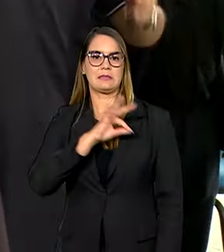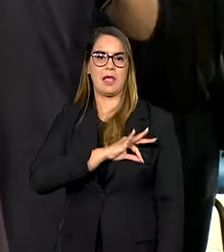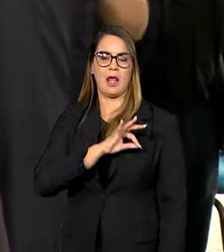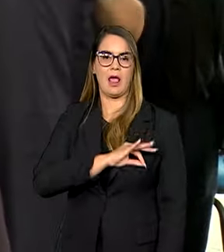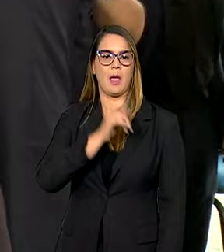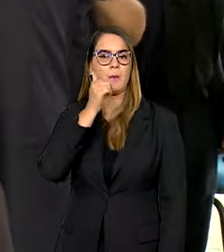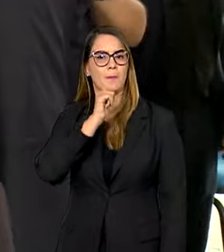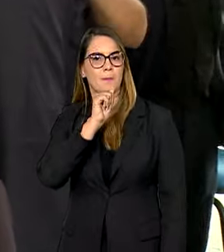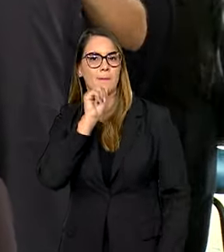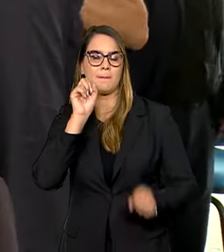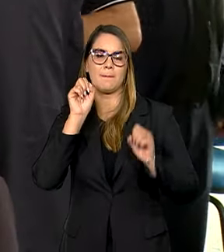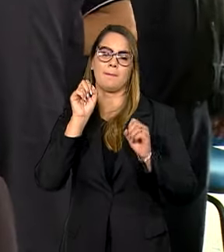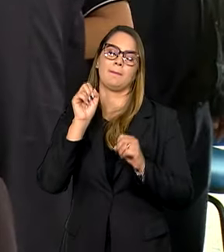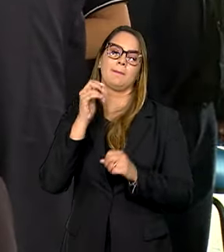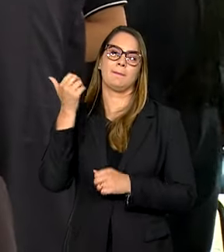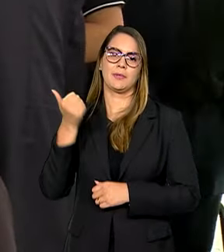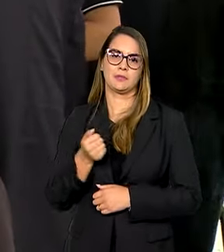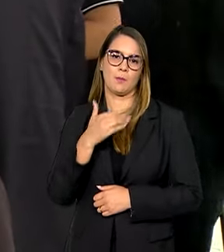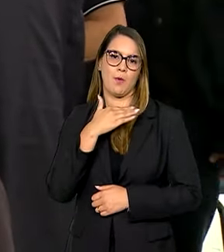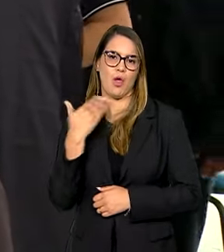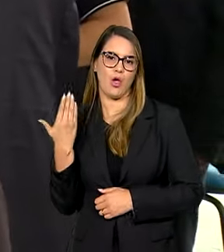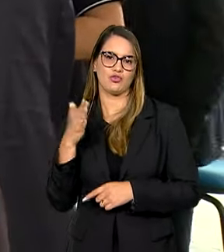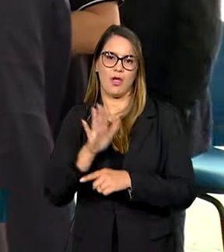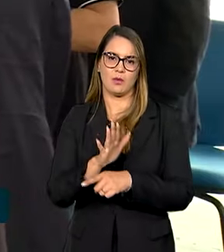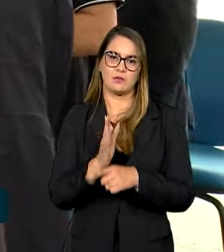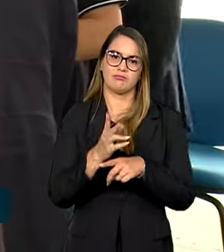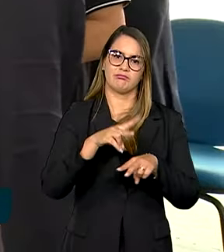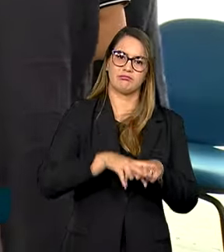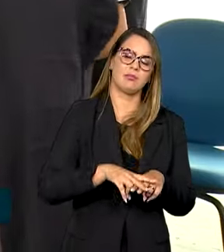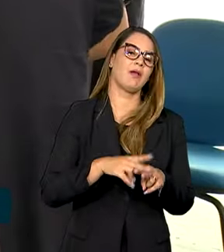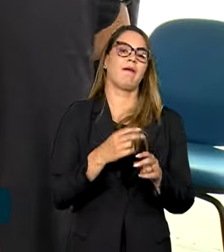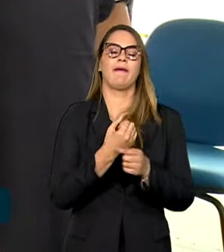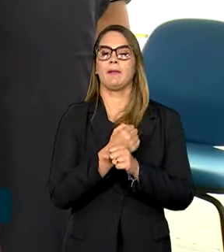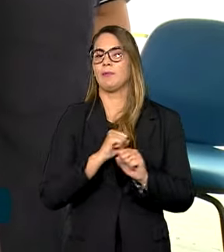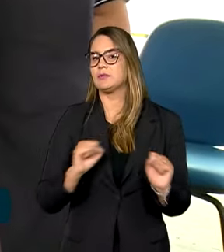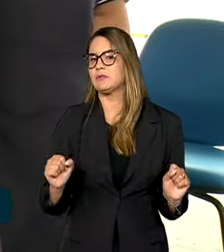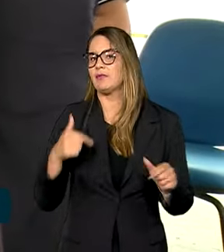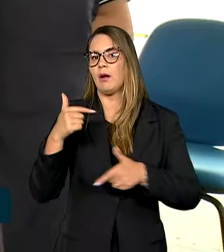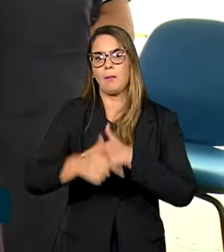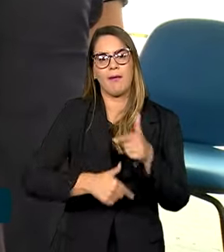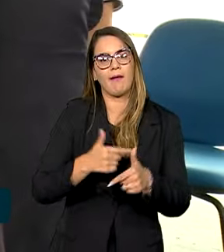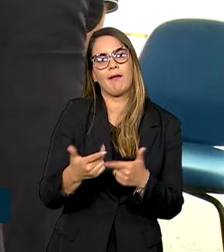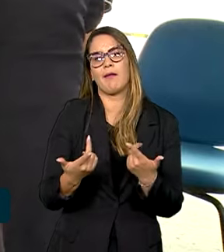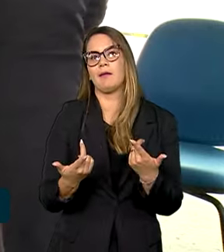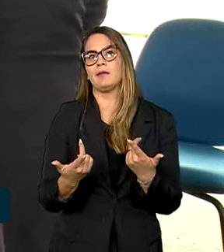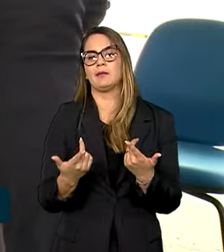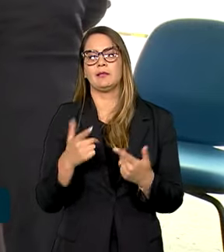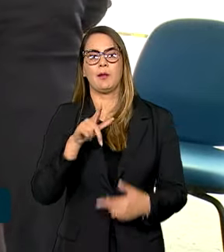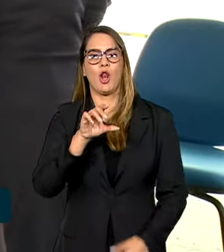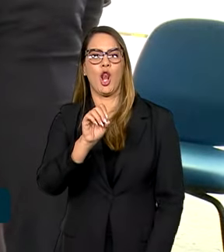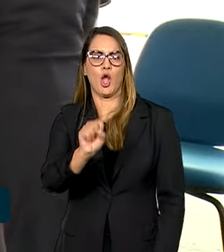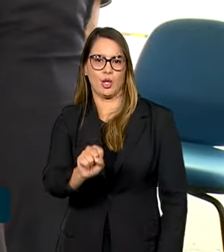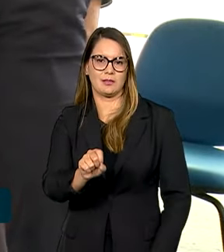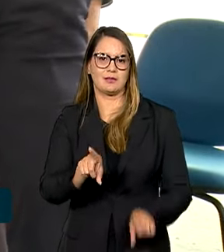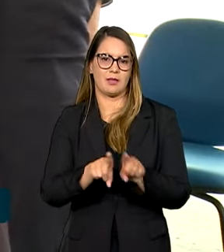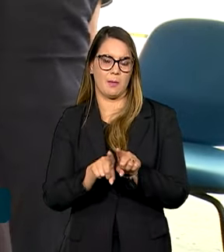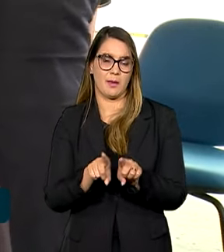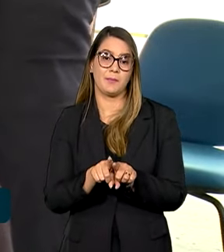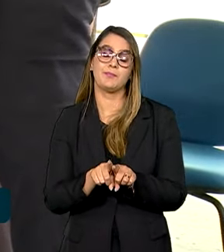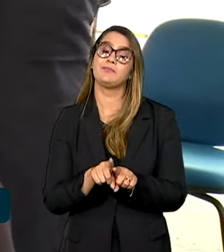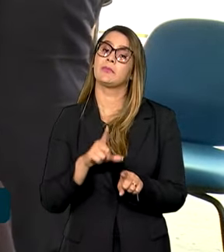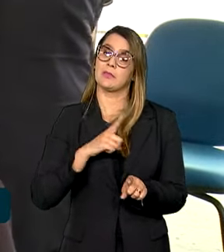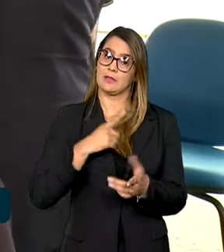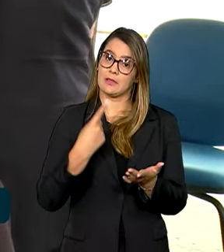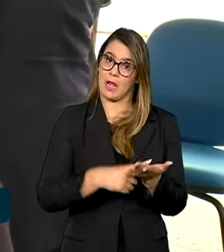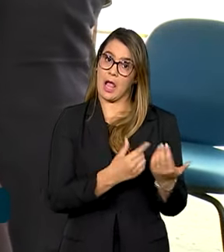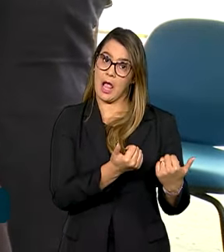pensão por morte auxílio reclusão e benefícios por incapacidade e o LOAS né a gente conta com o